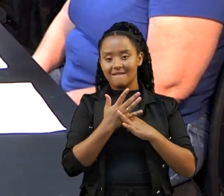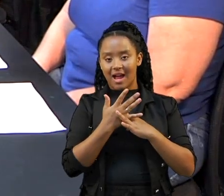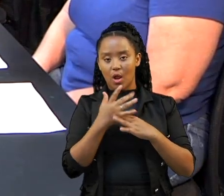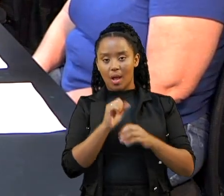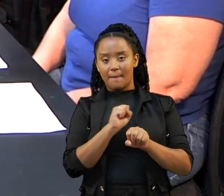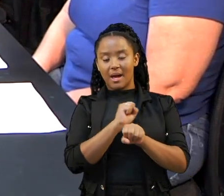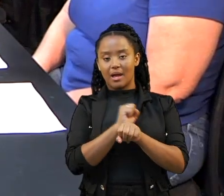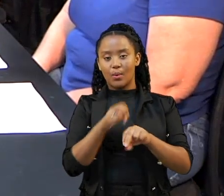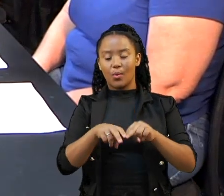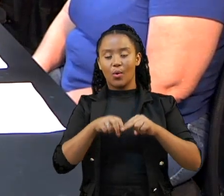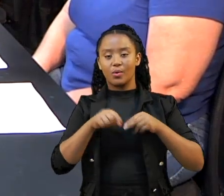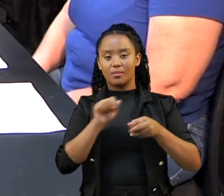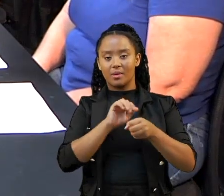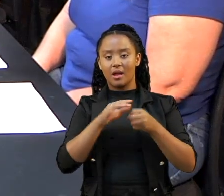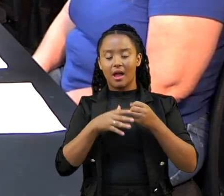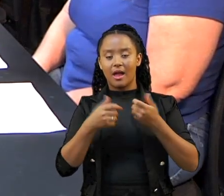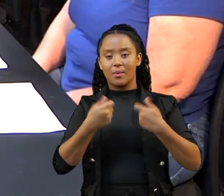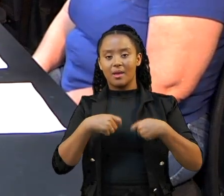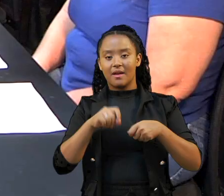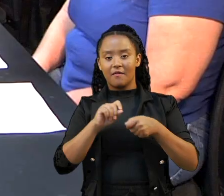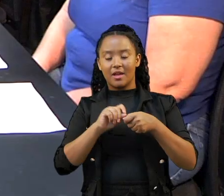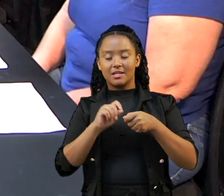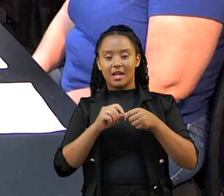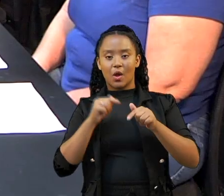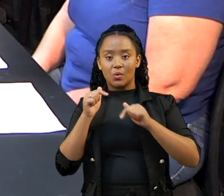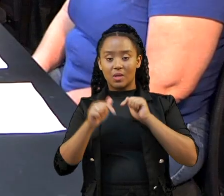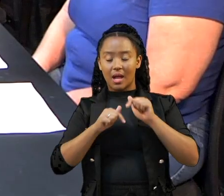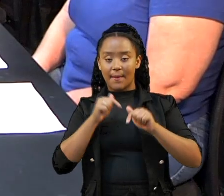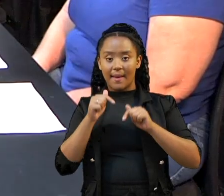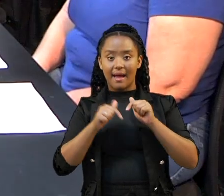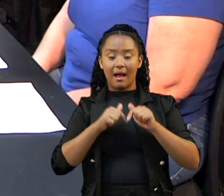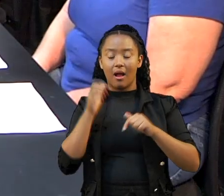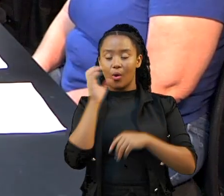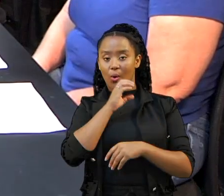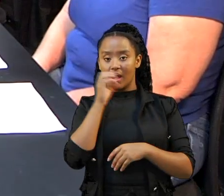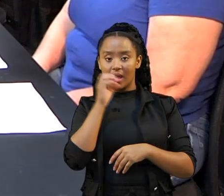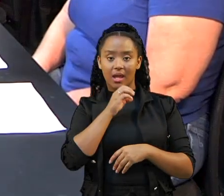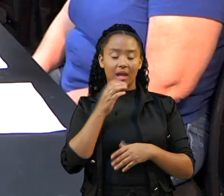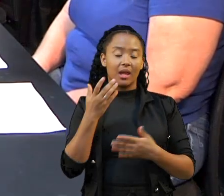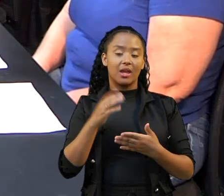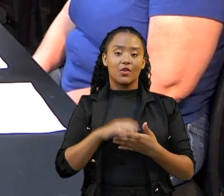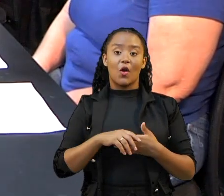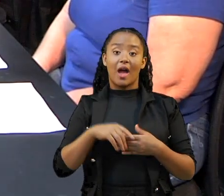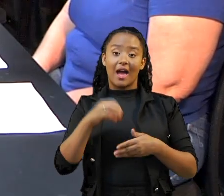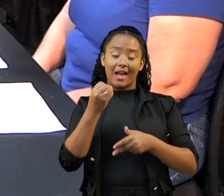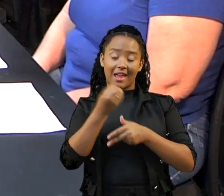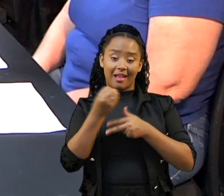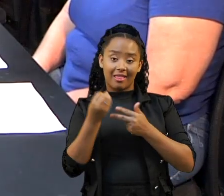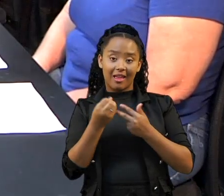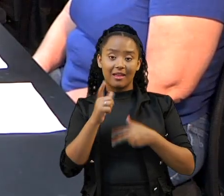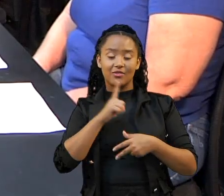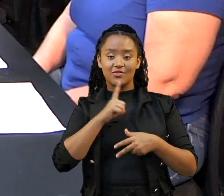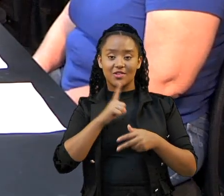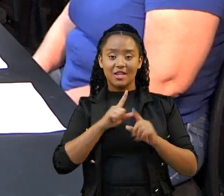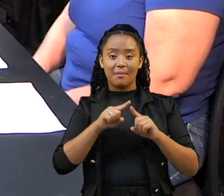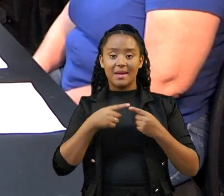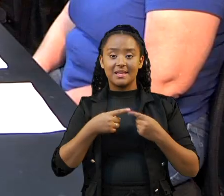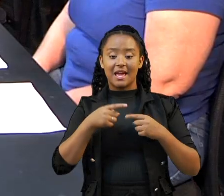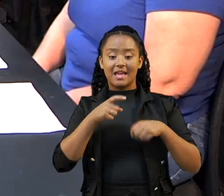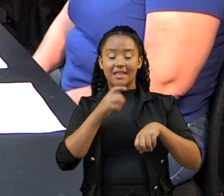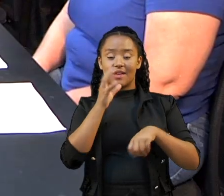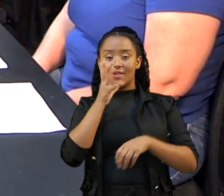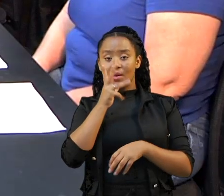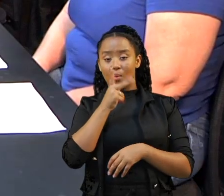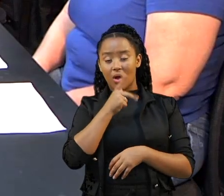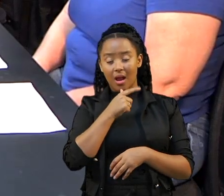que fazer os trabalhos corridos, e estava acontecendo o Enem, e aí acaba que, como estava demorando muito, esse